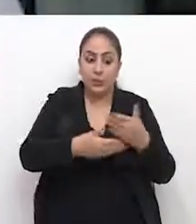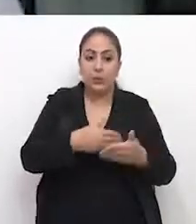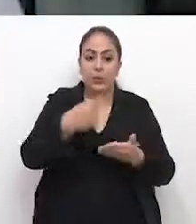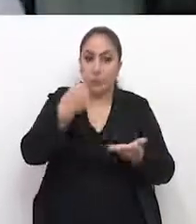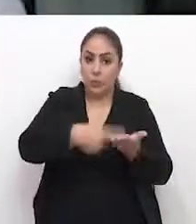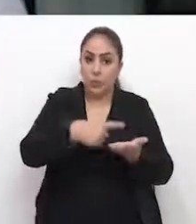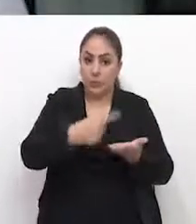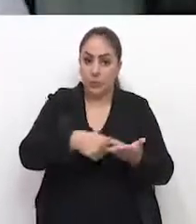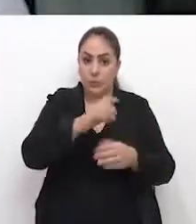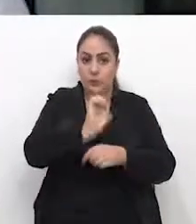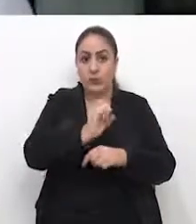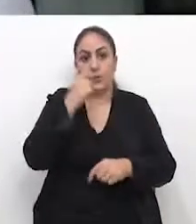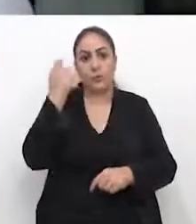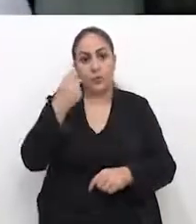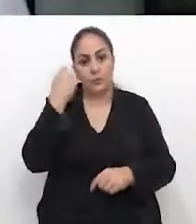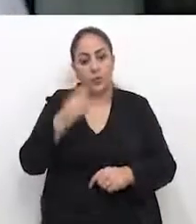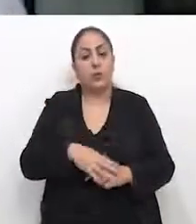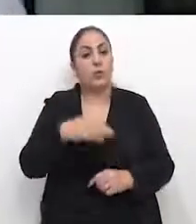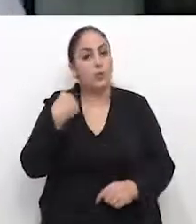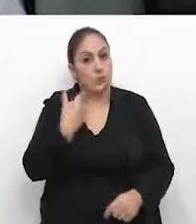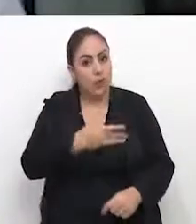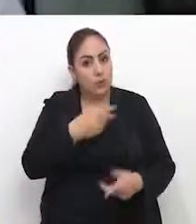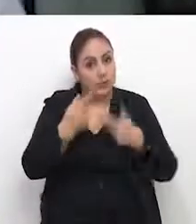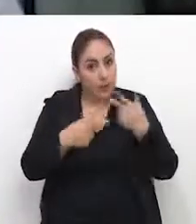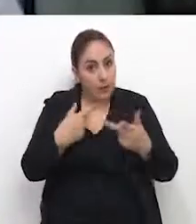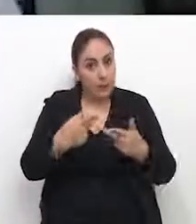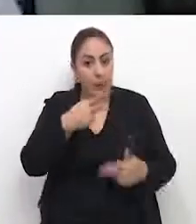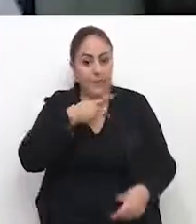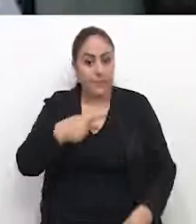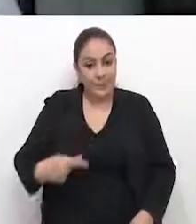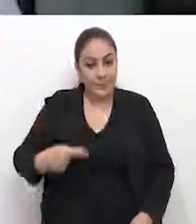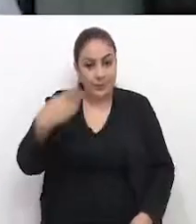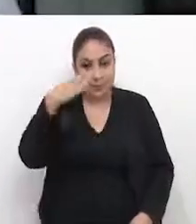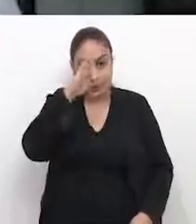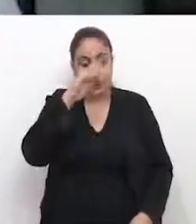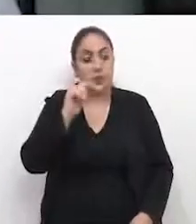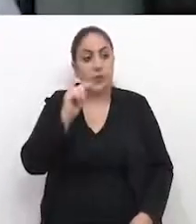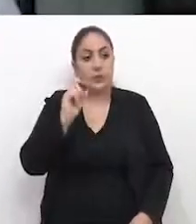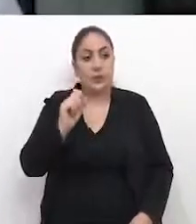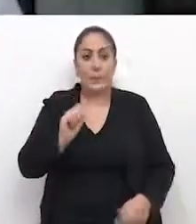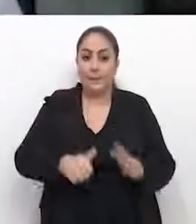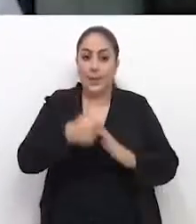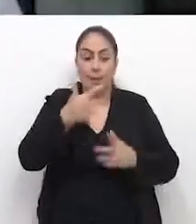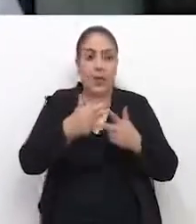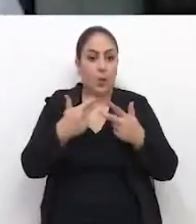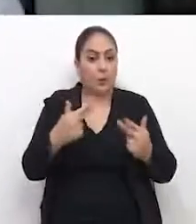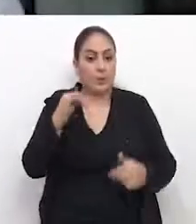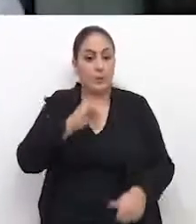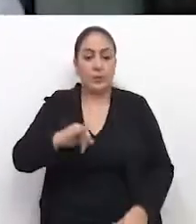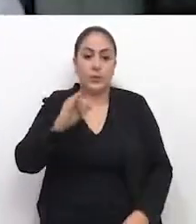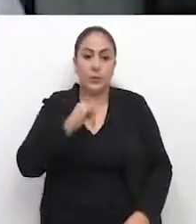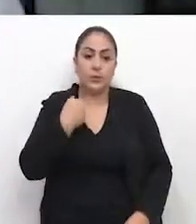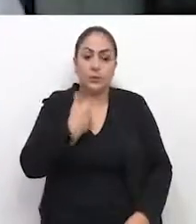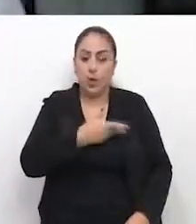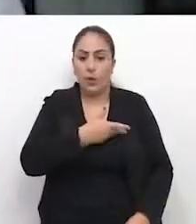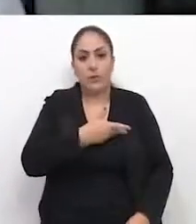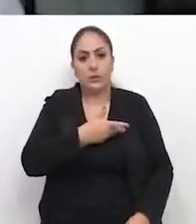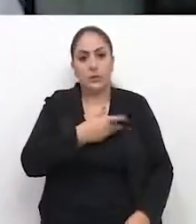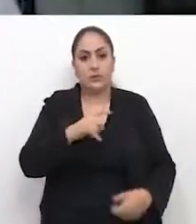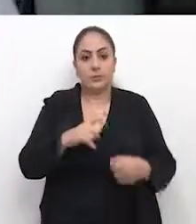aos compromissos do Estado do Rio Grande do Sul. Então nós salientamos ao presidente da República que, em primeiro lugar, é importante